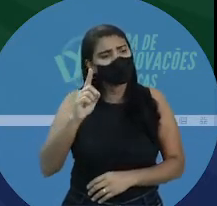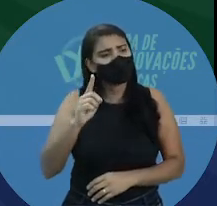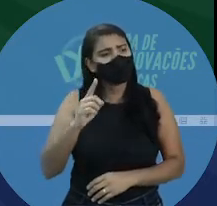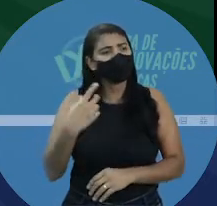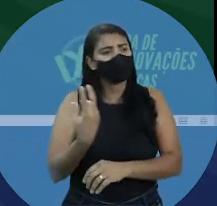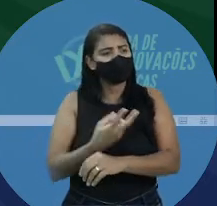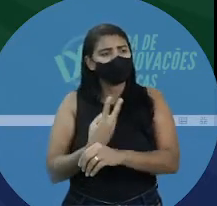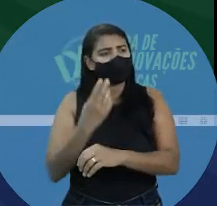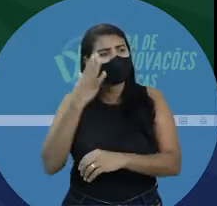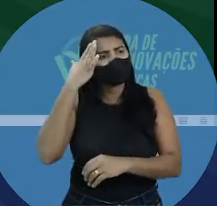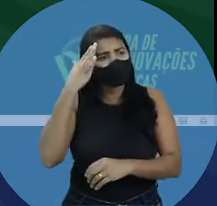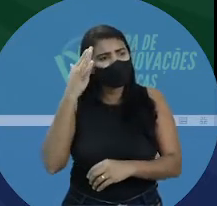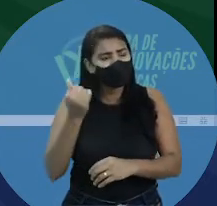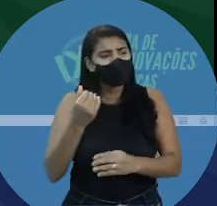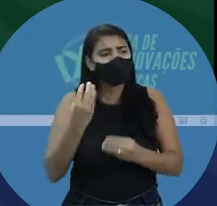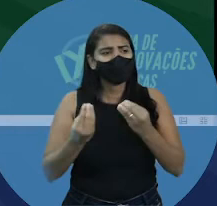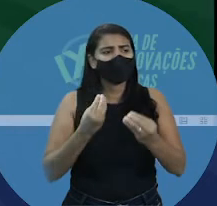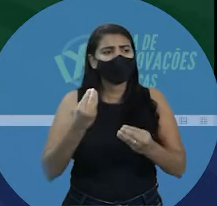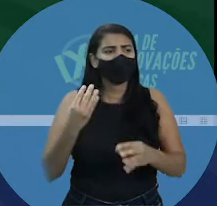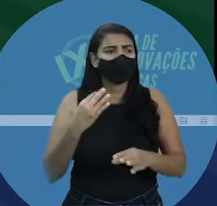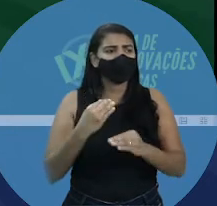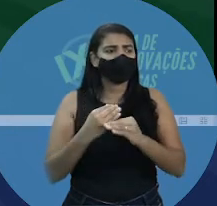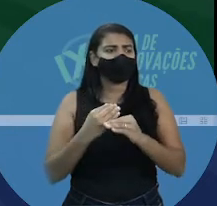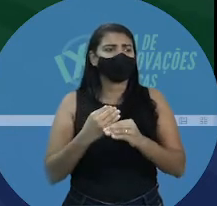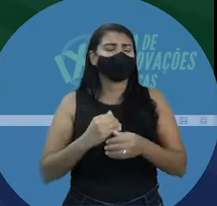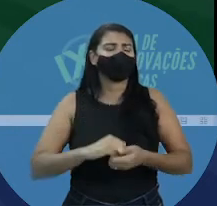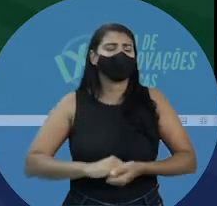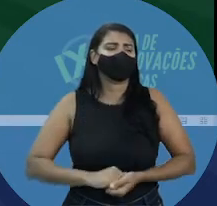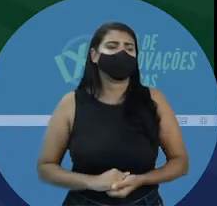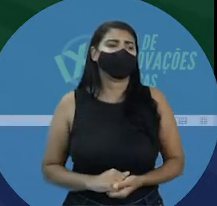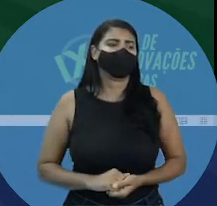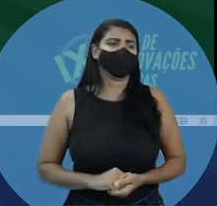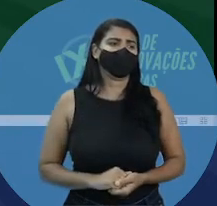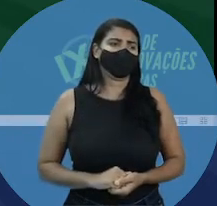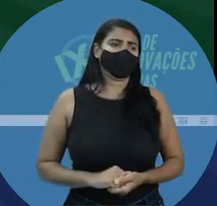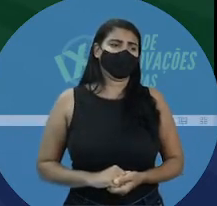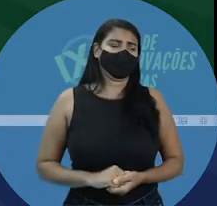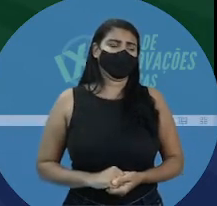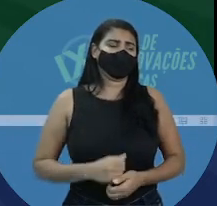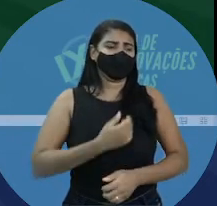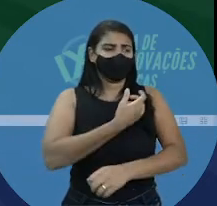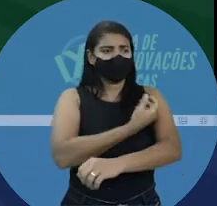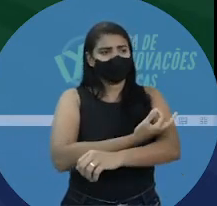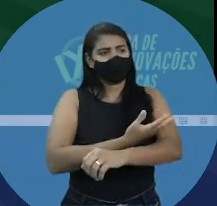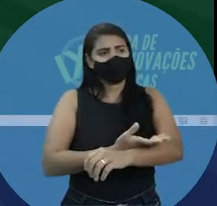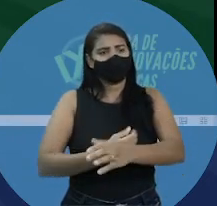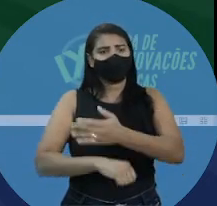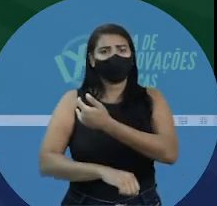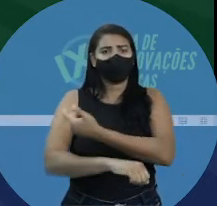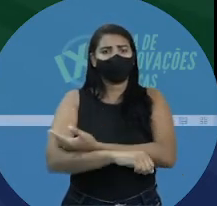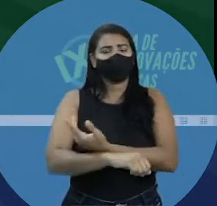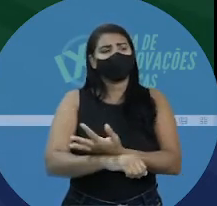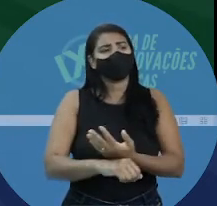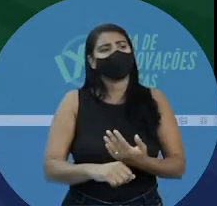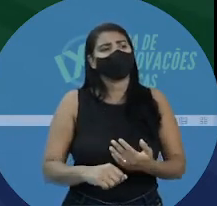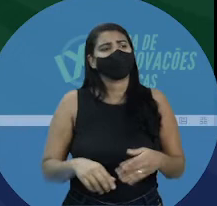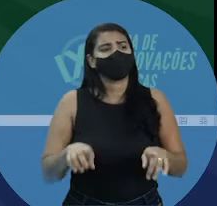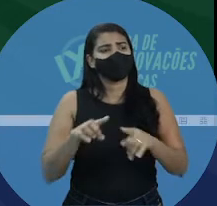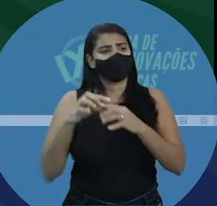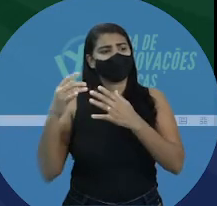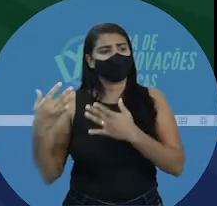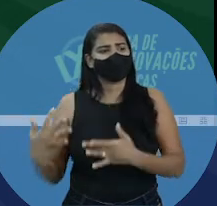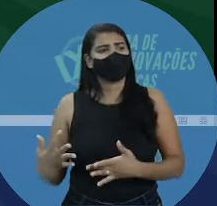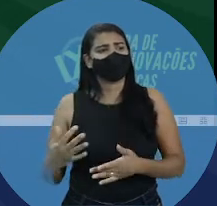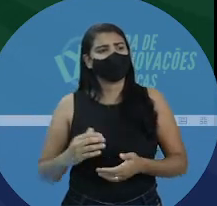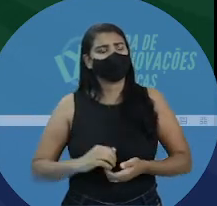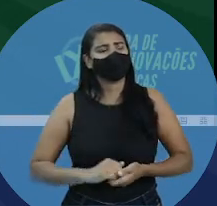procurando saber dessa situação. Então, a horta, ela também não, como eu disse, a